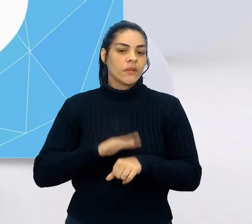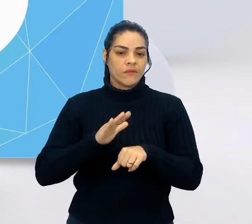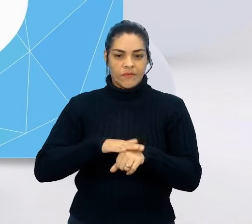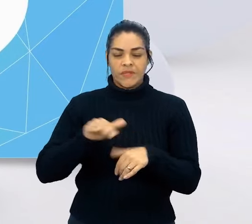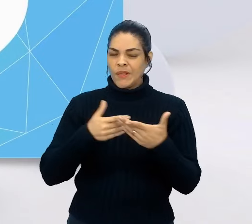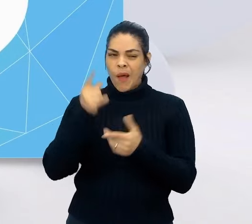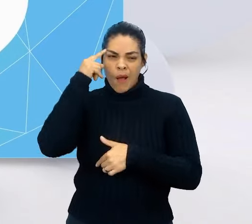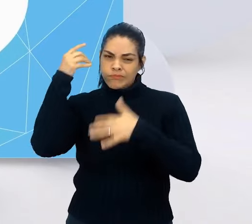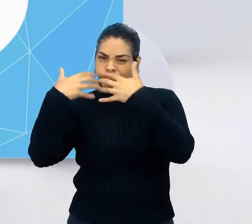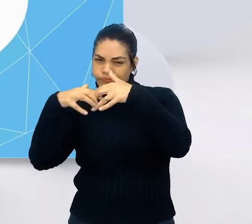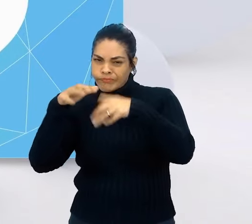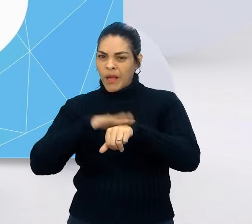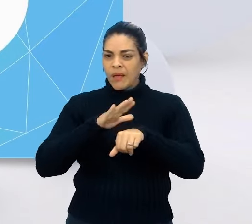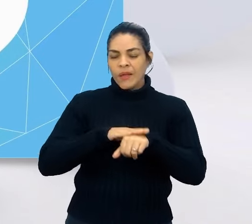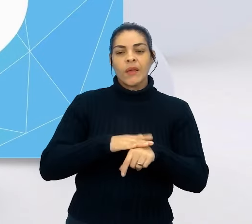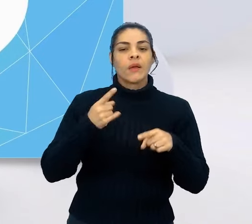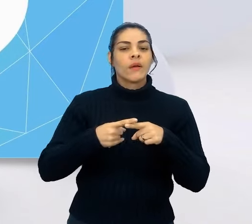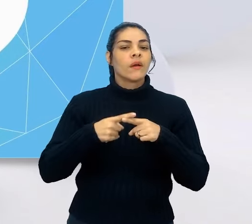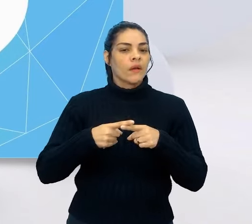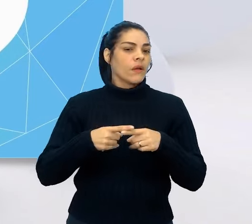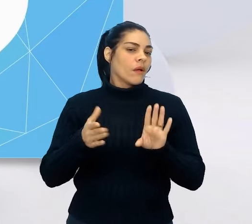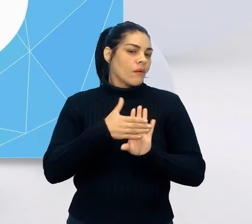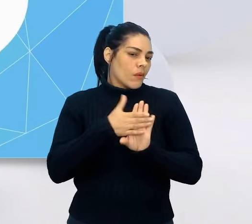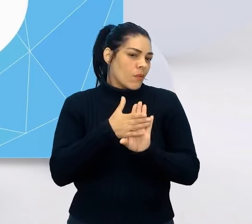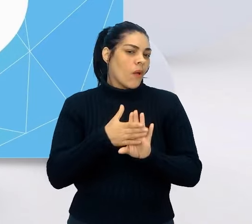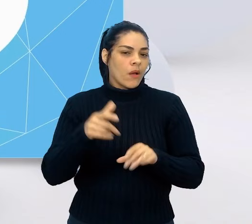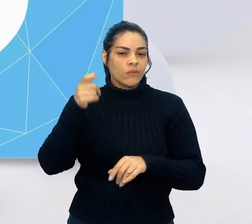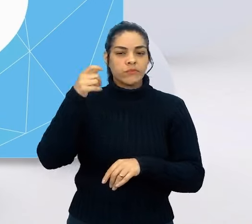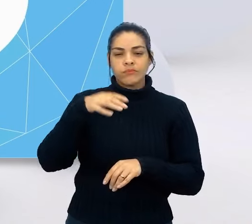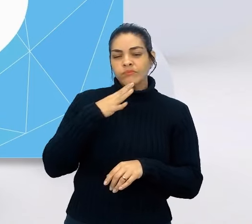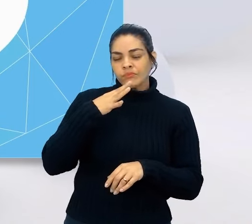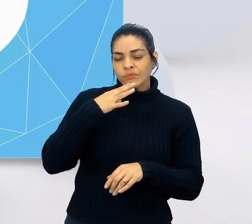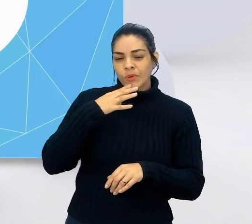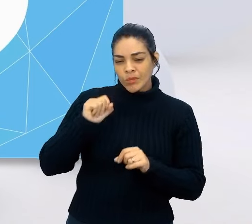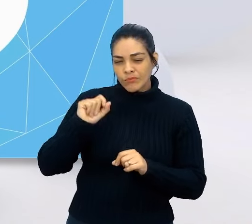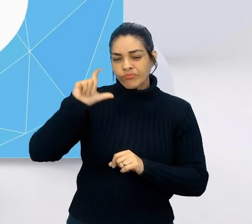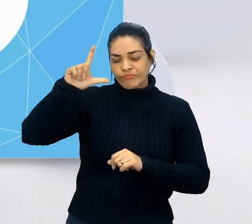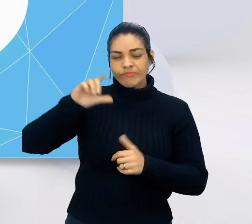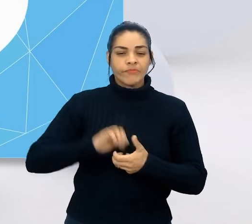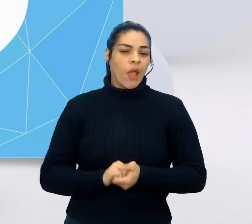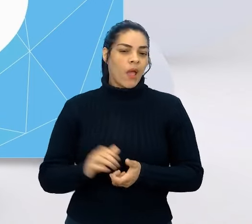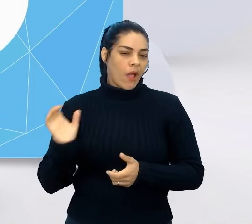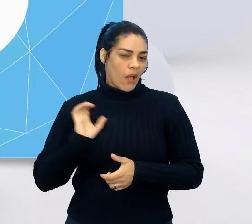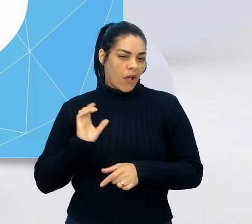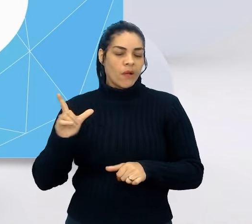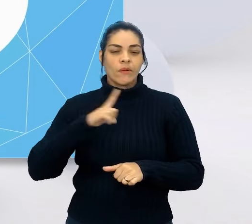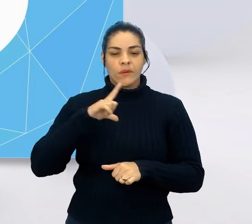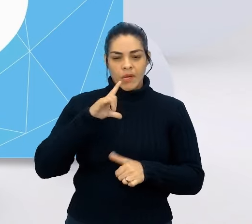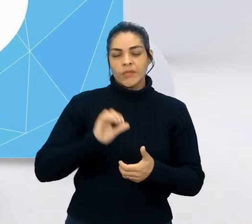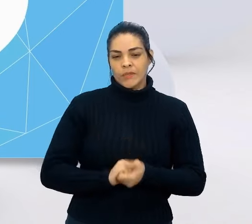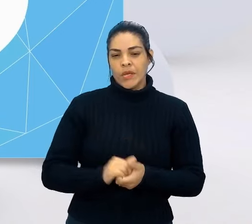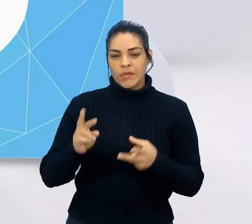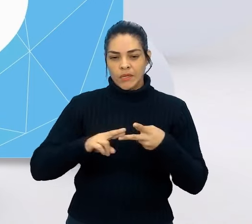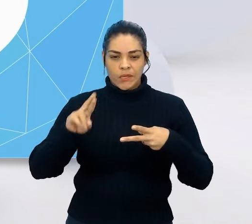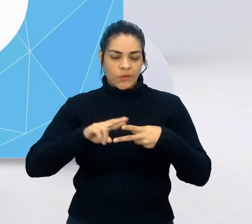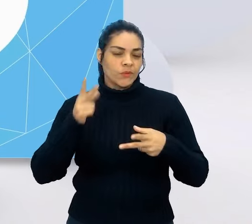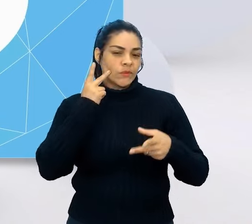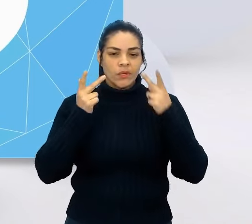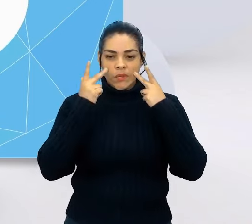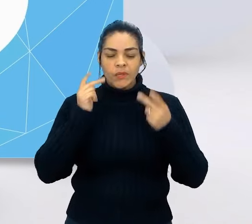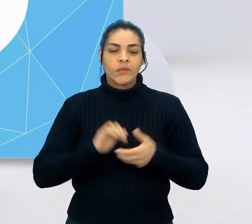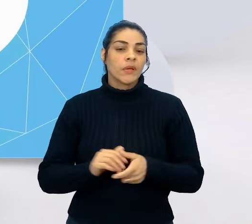agir, pois proporciona um conhecimento muito rico e vital para a preservação dos recursos naturais, da biodiversidade